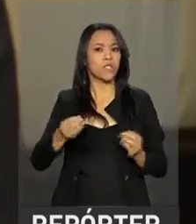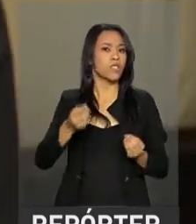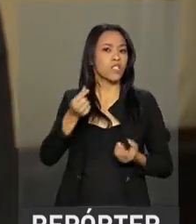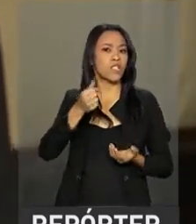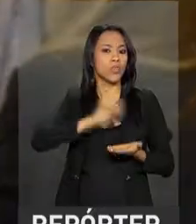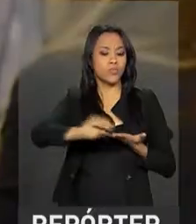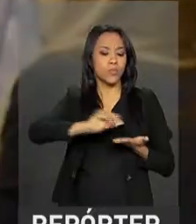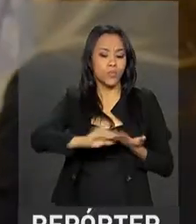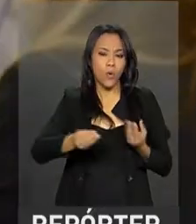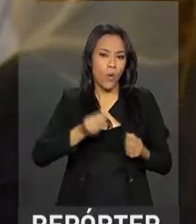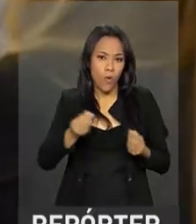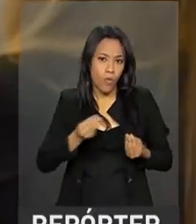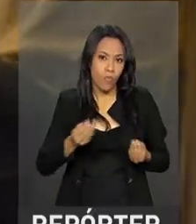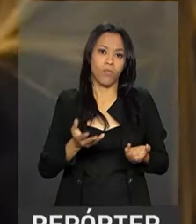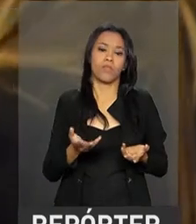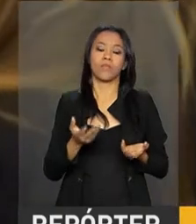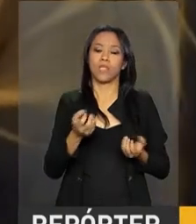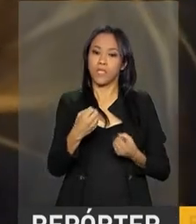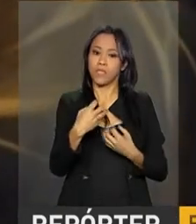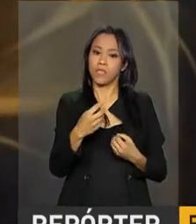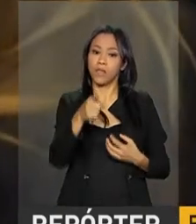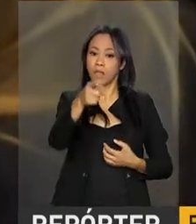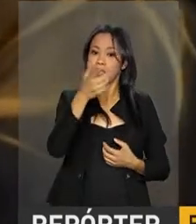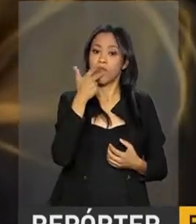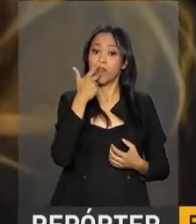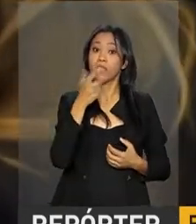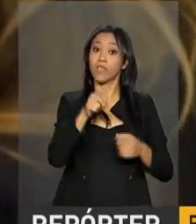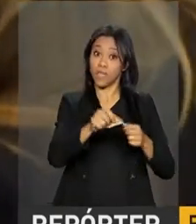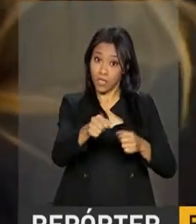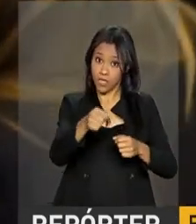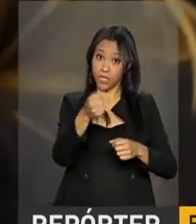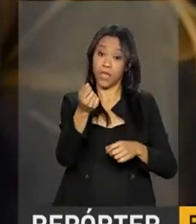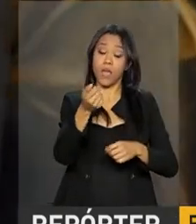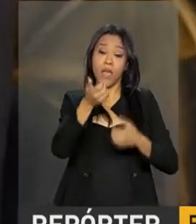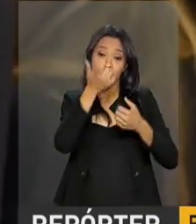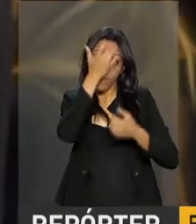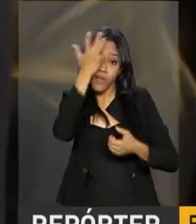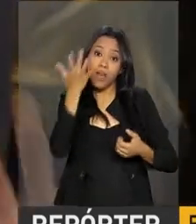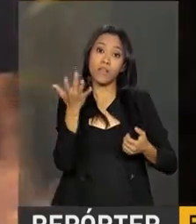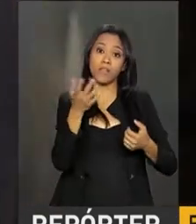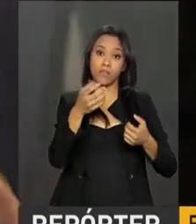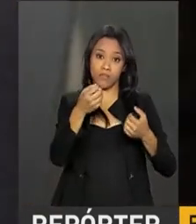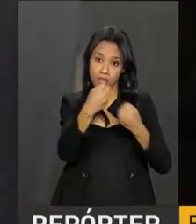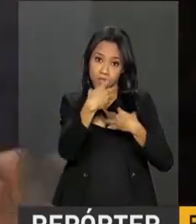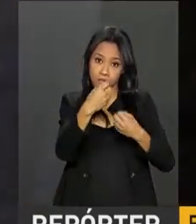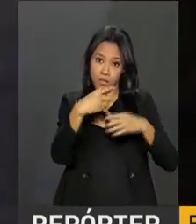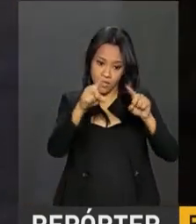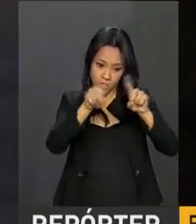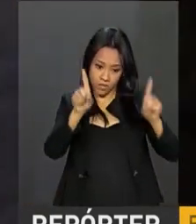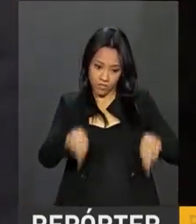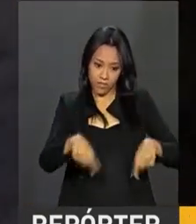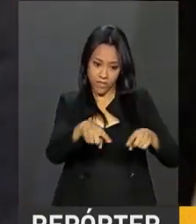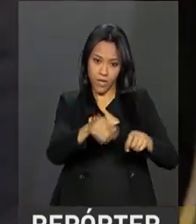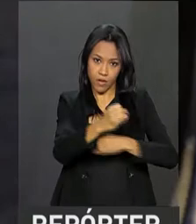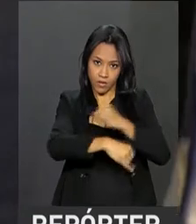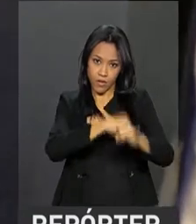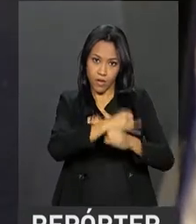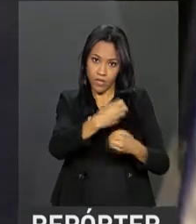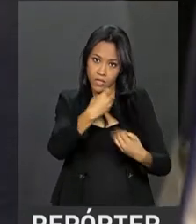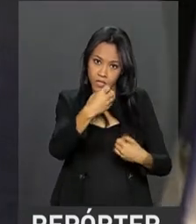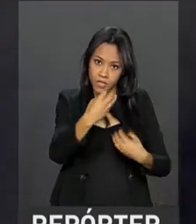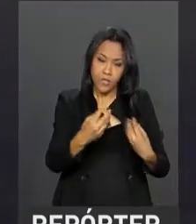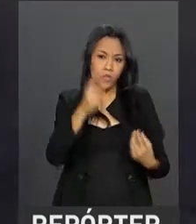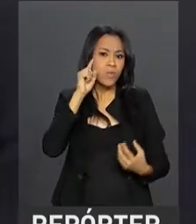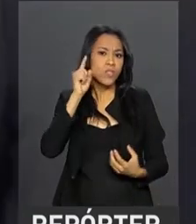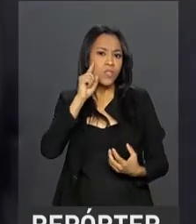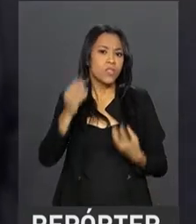vai ganhar mais. Bastante fácil, bastante intuitiva, usando palavras não do economês ou do financeiro, bastante do dia a